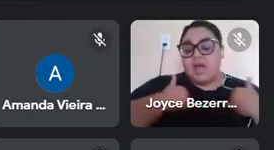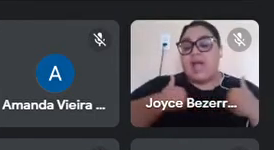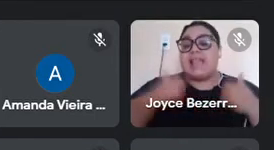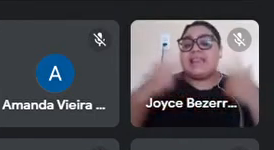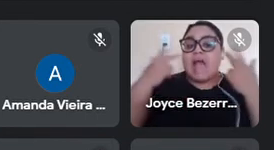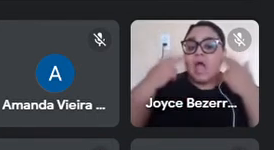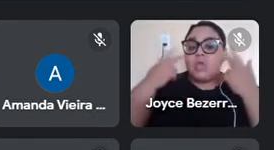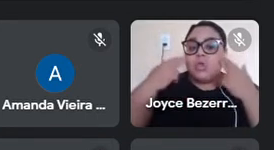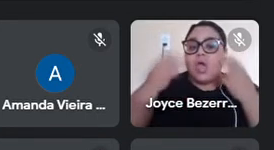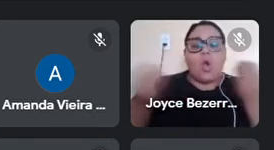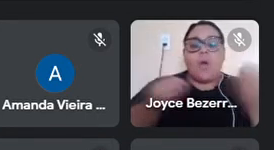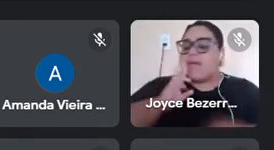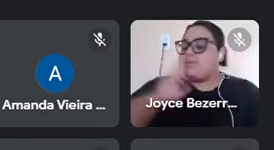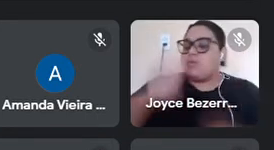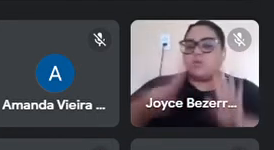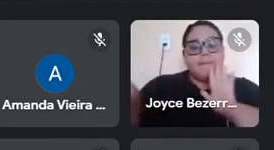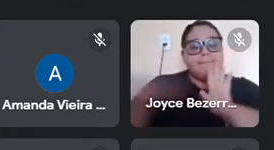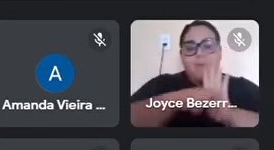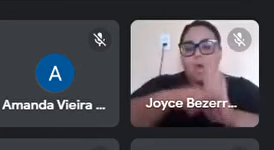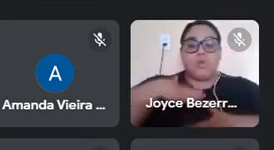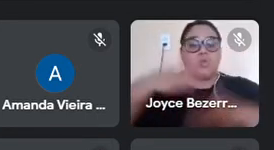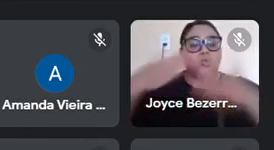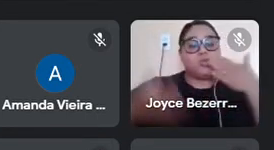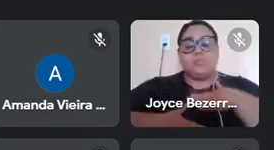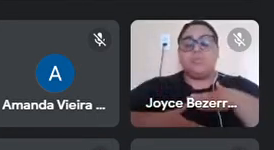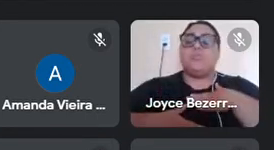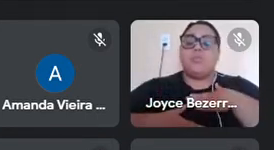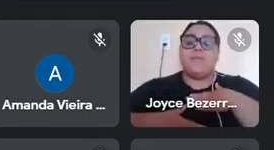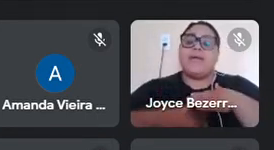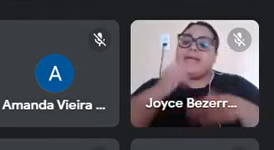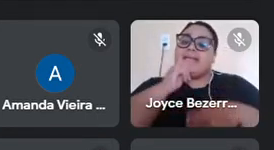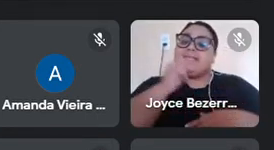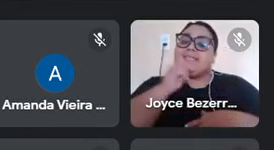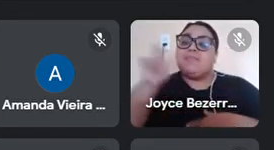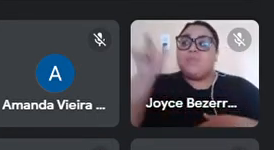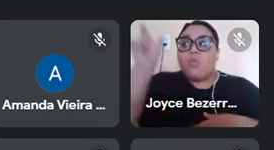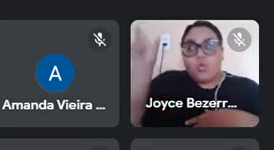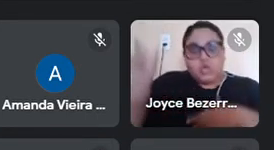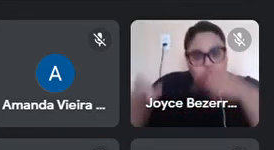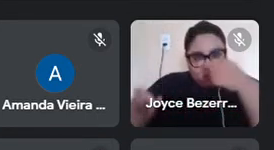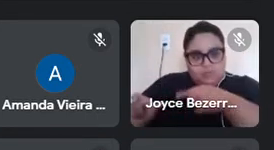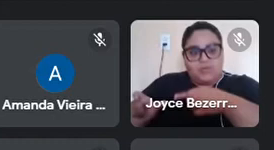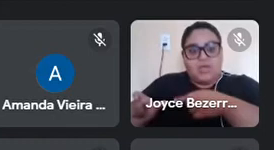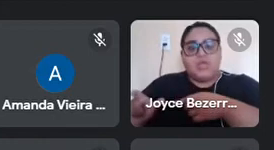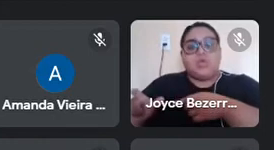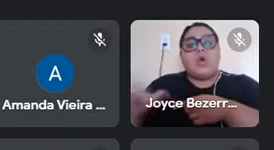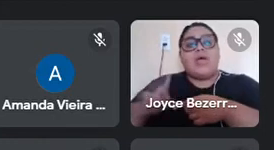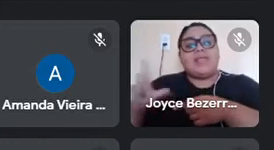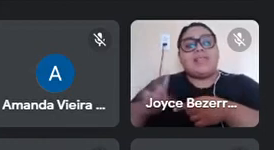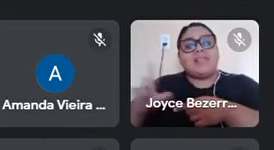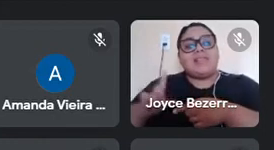natural do organismo, né? O indivíduo ele é exposto ao antígeno, ao micro-organismo,